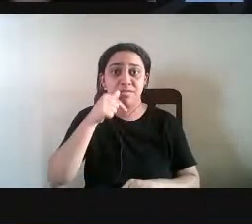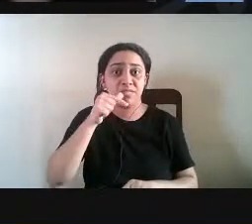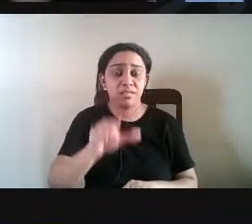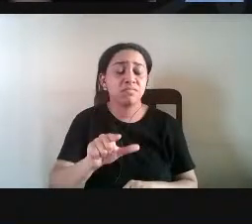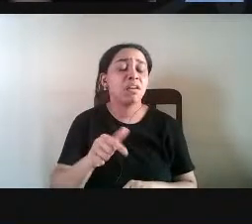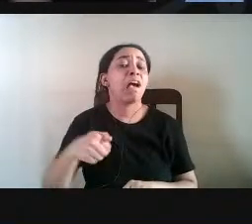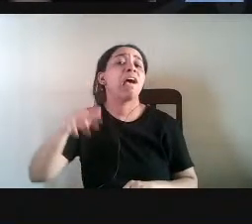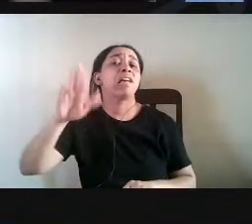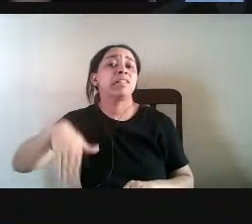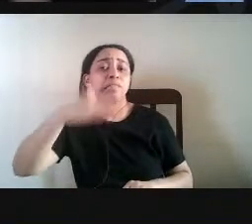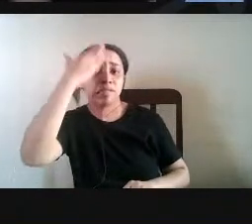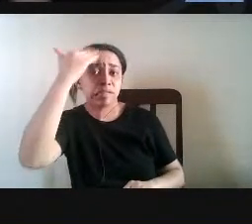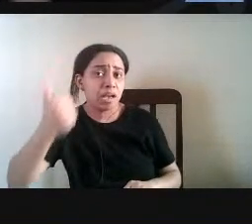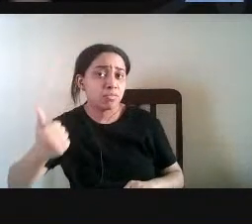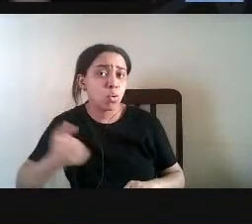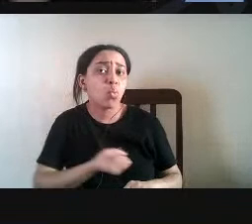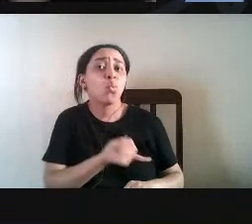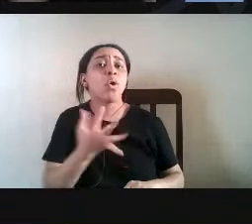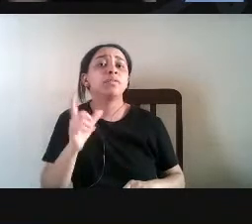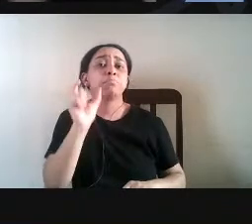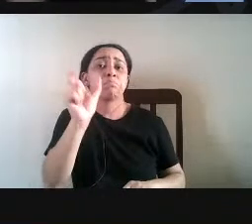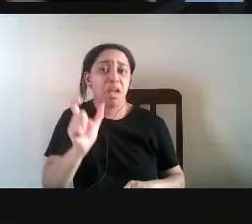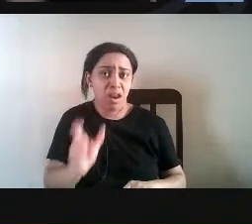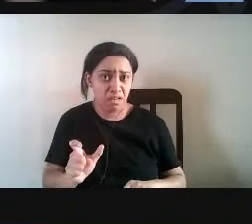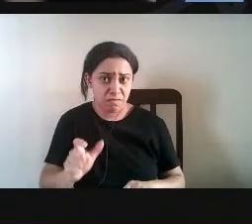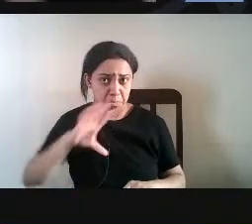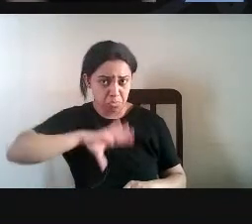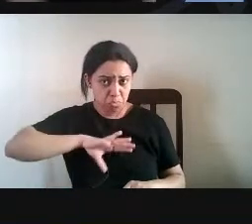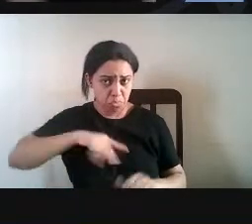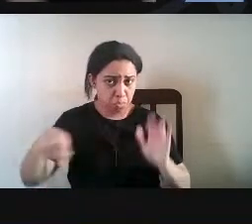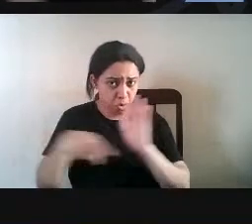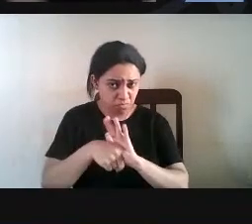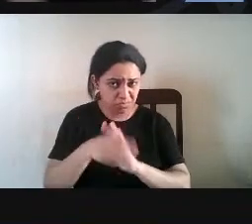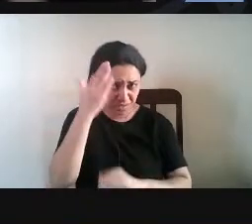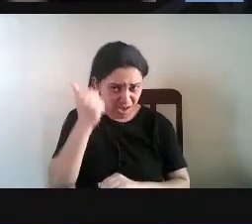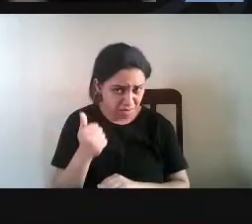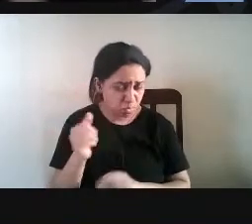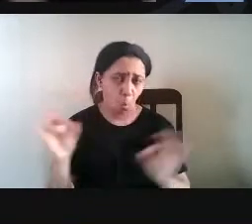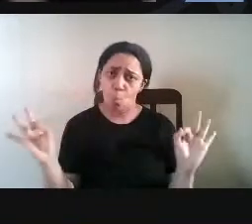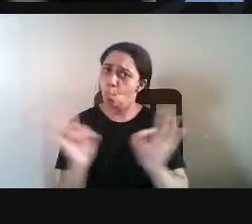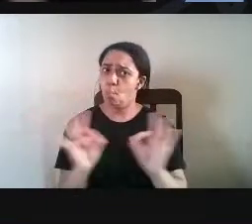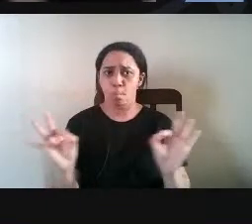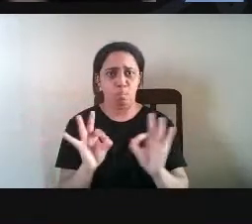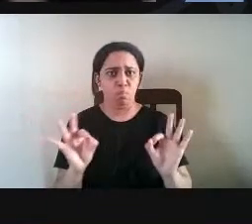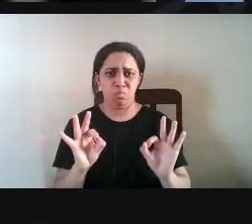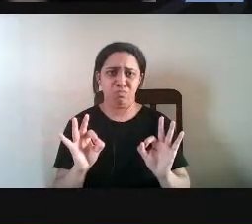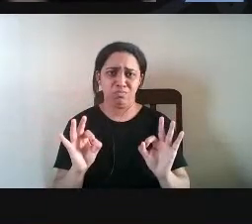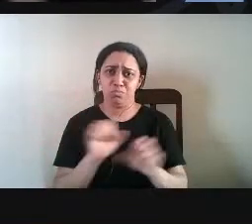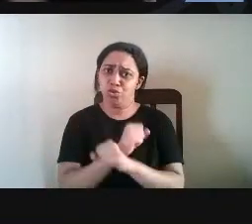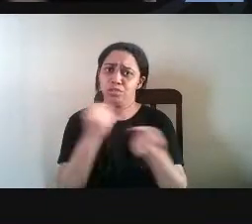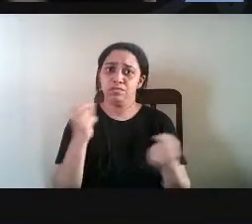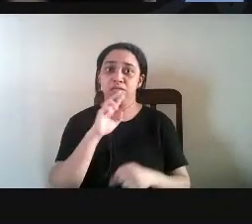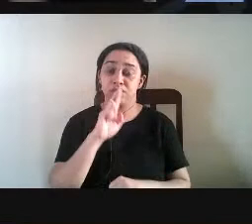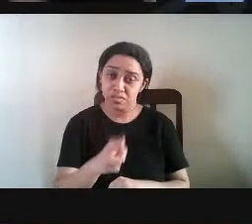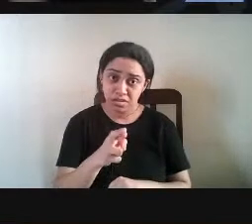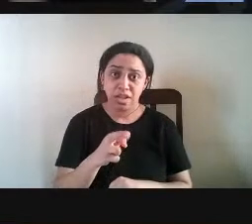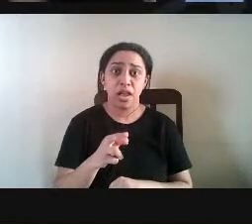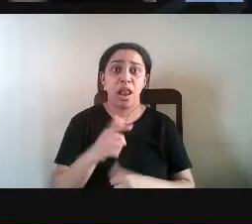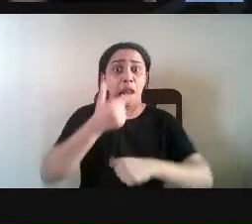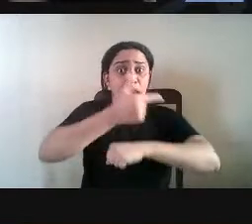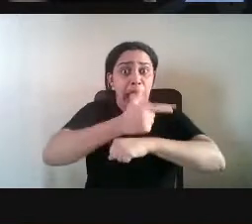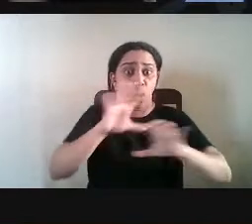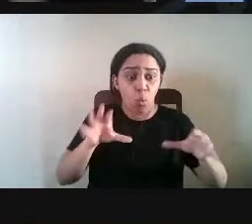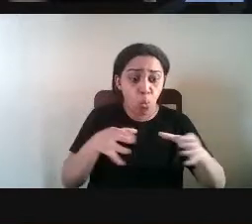sabe quantas palavras tem na língua portuguesa? Ninguém sabe, certo? E o léxico é esse todo, esse conjunto. Agora, o lexema